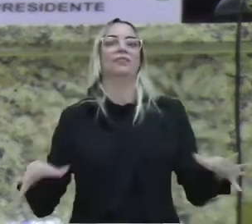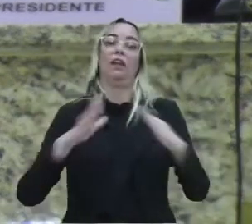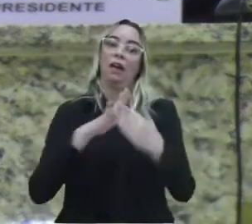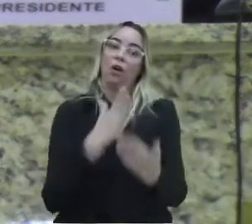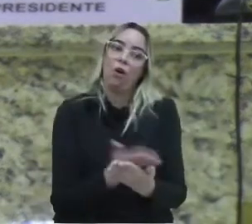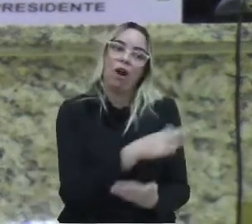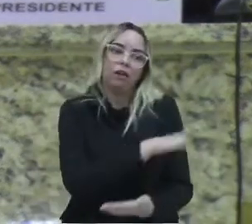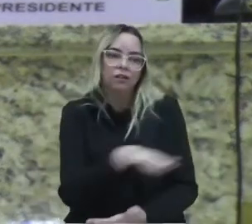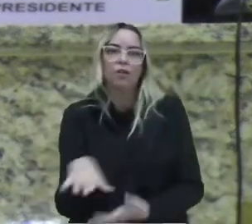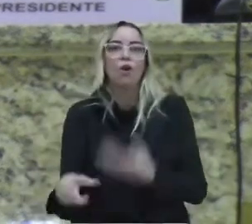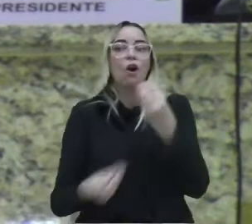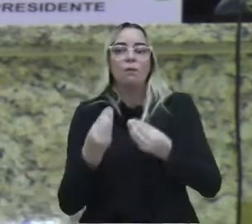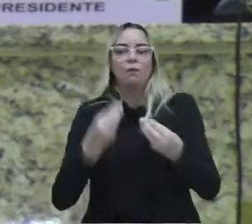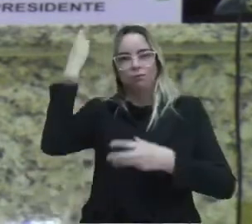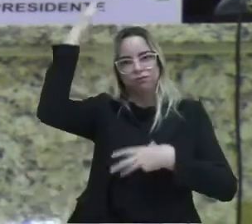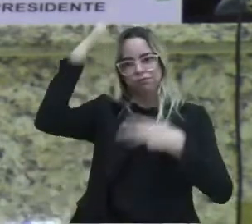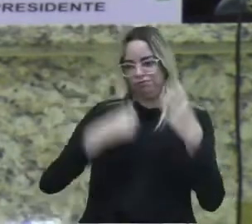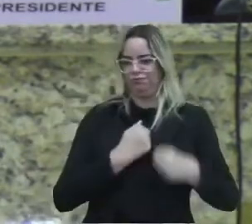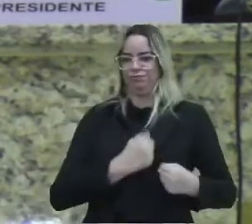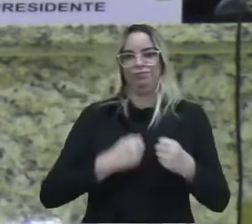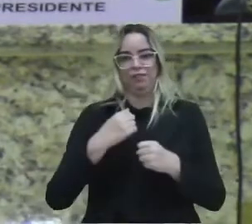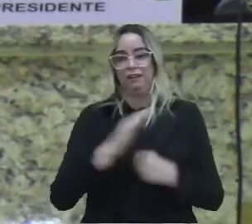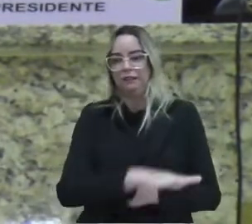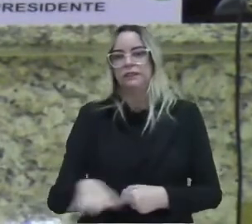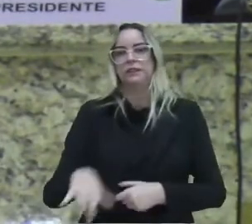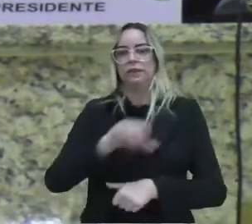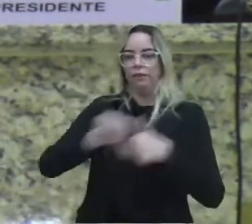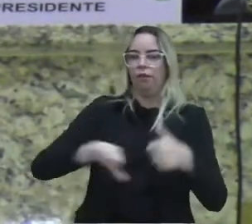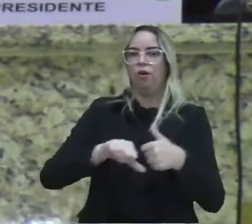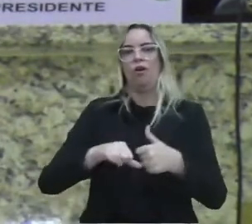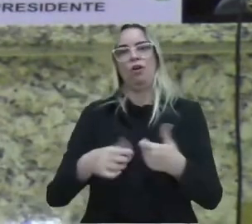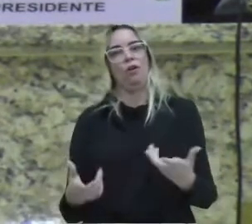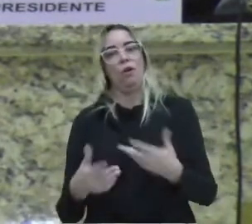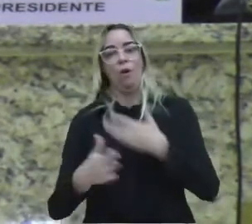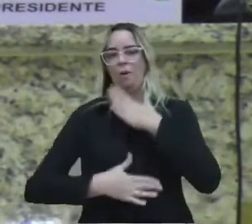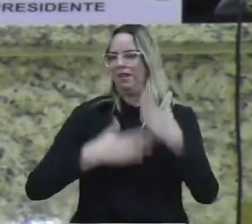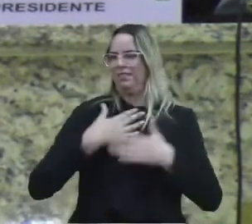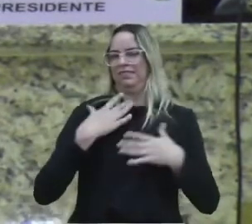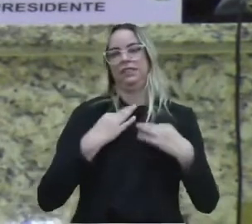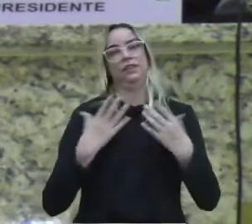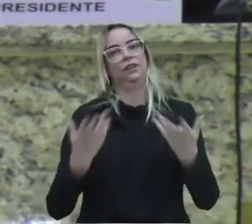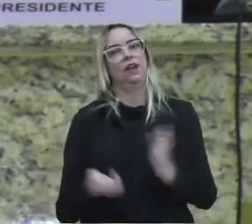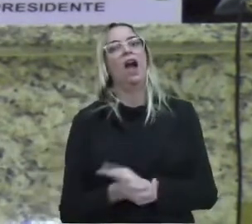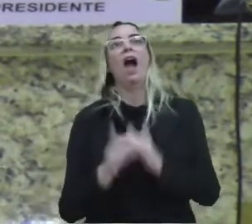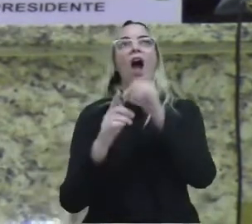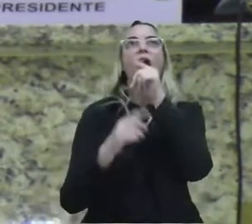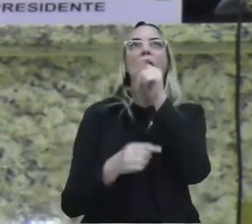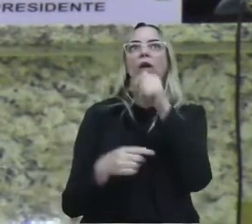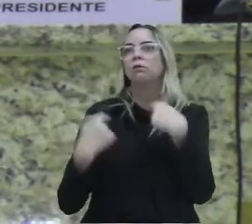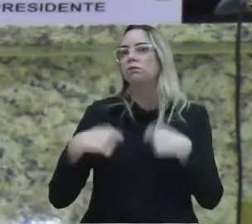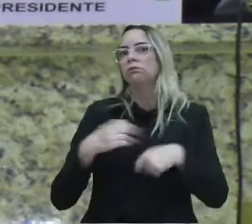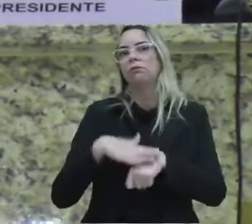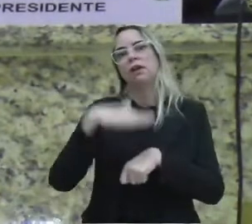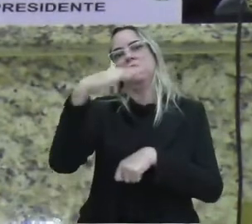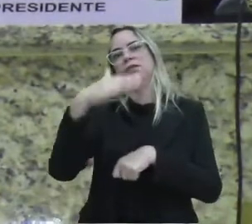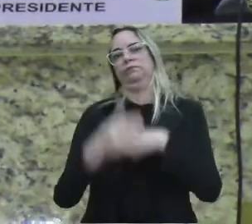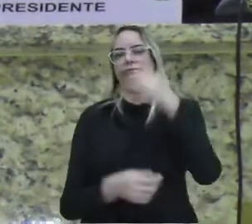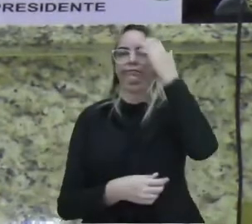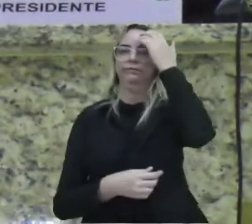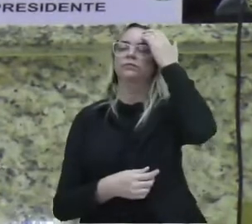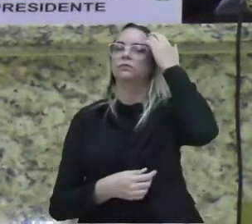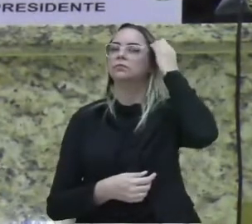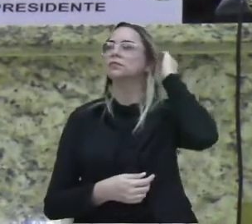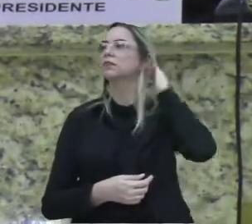onde se dá banho em criança, onde se troca fralda, necessita de uma quantidade de água maior, e a água era